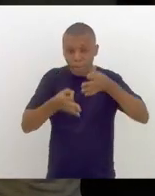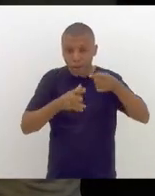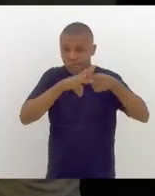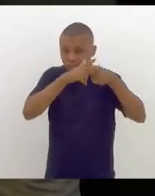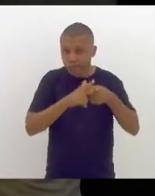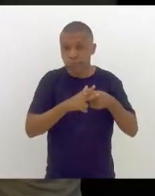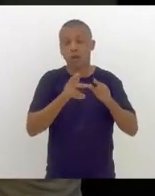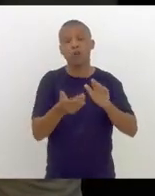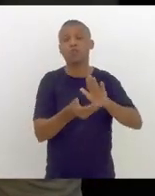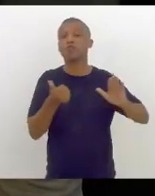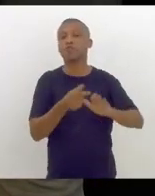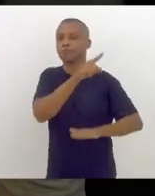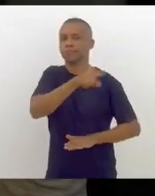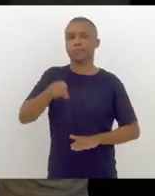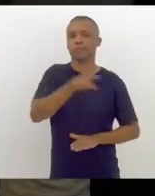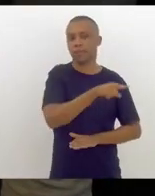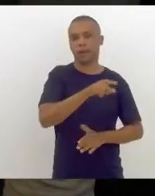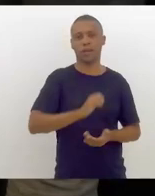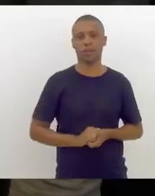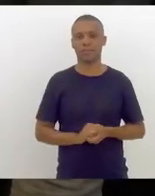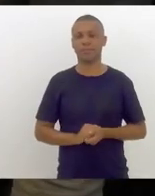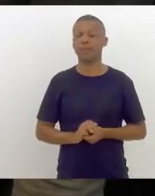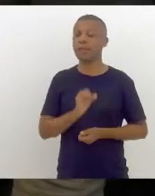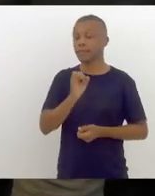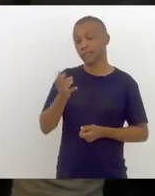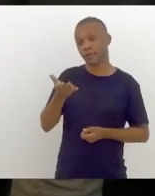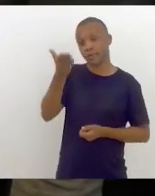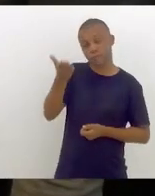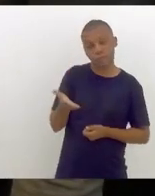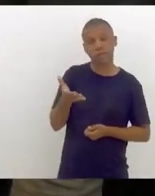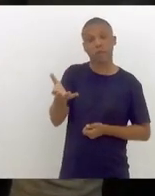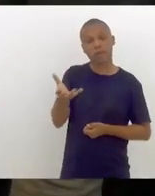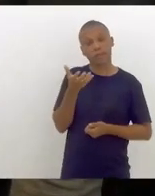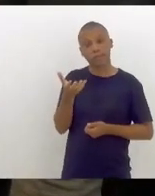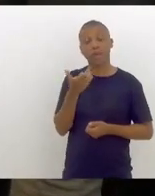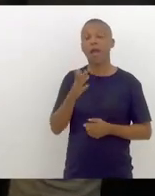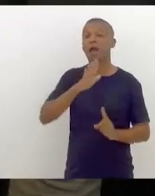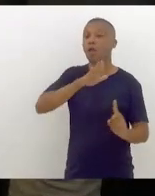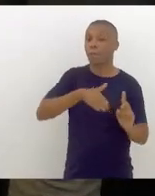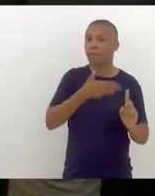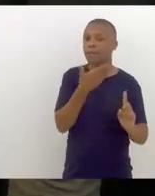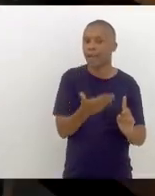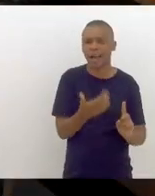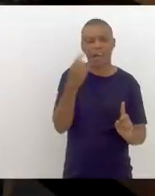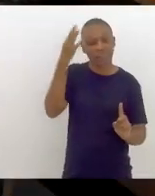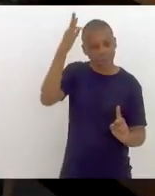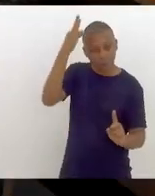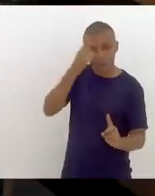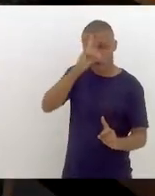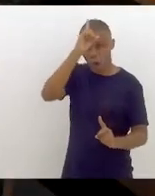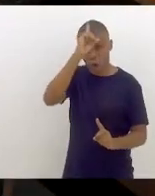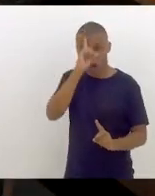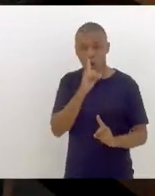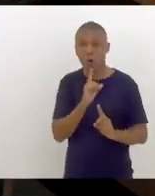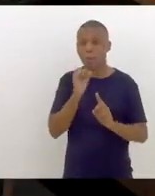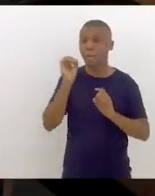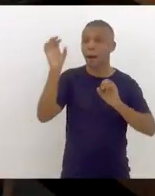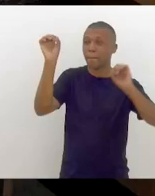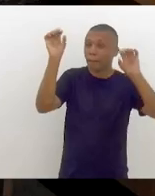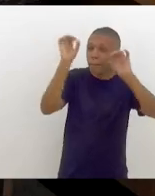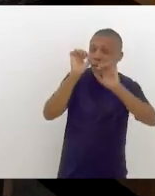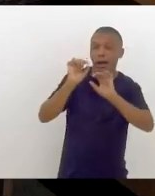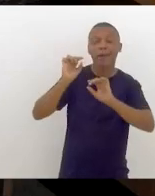duas emendas senhor presidente se vossa excelência assim desejar em homenagem às luzes que vem lá de